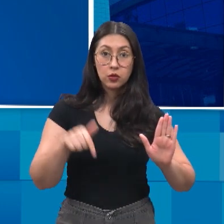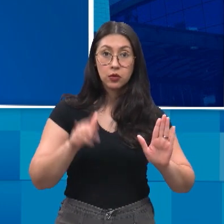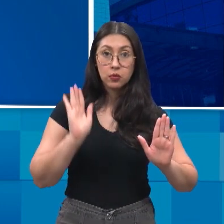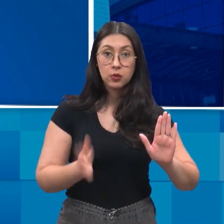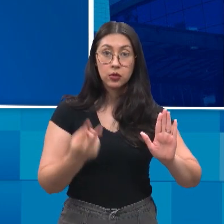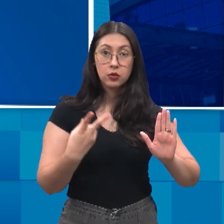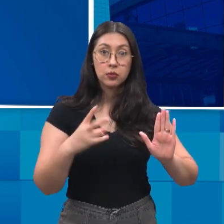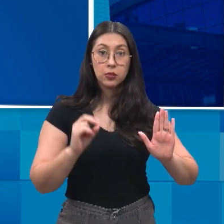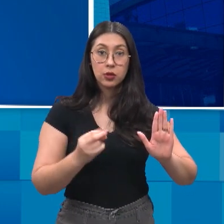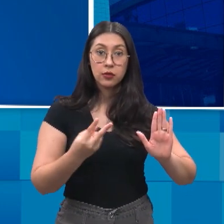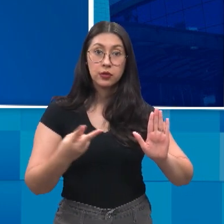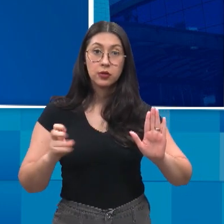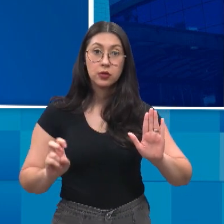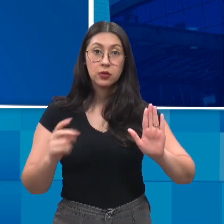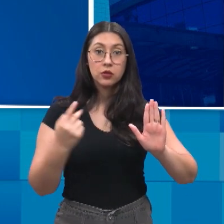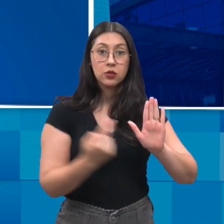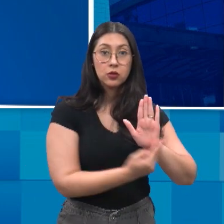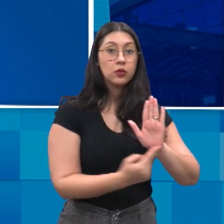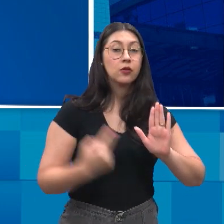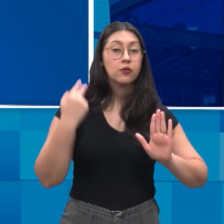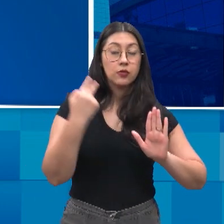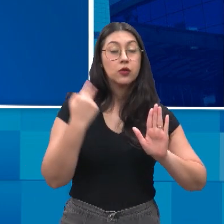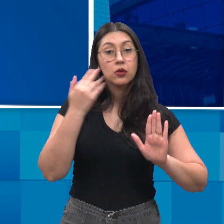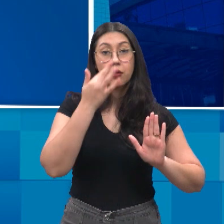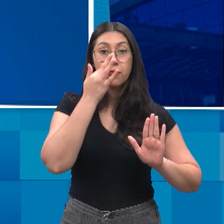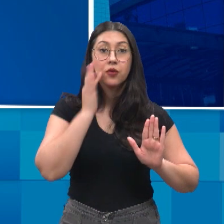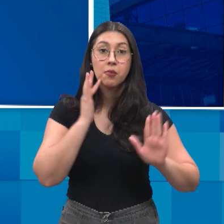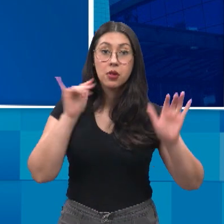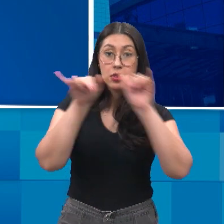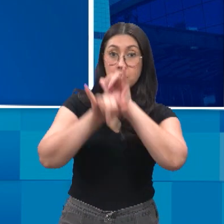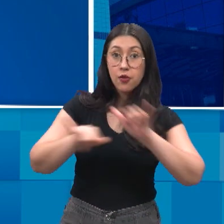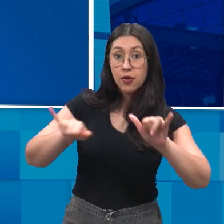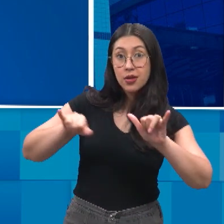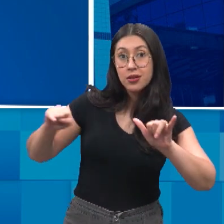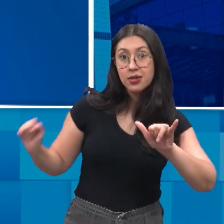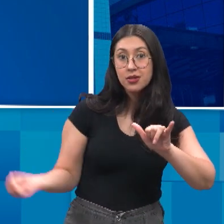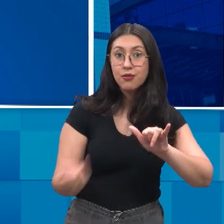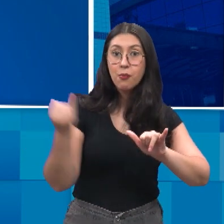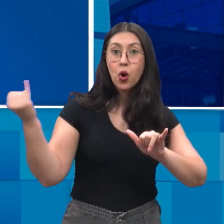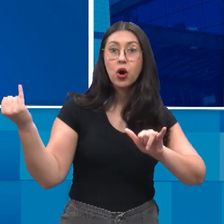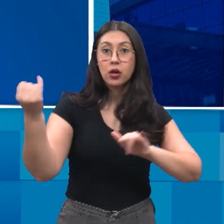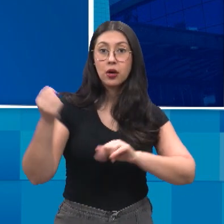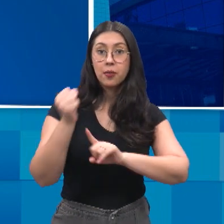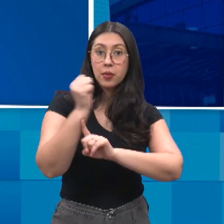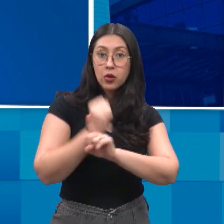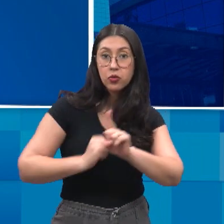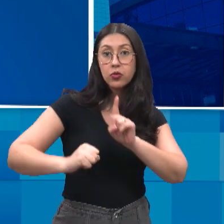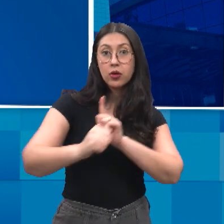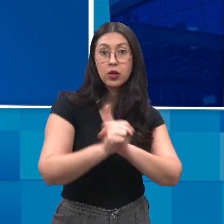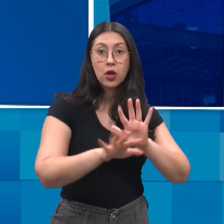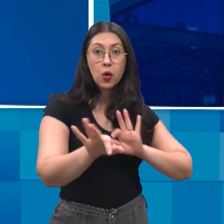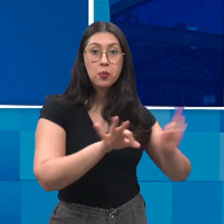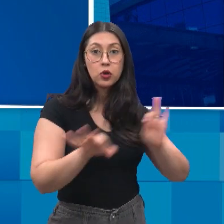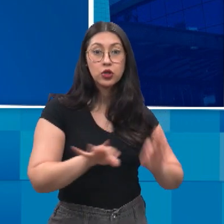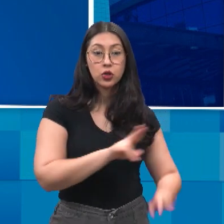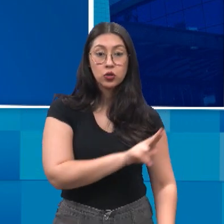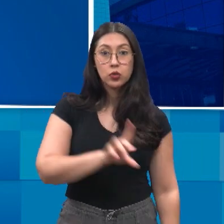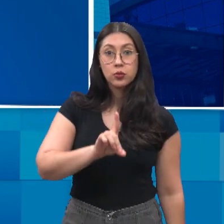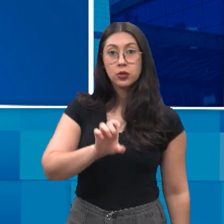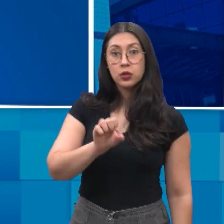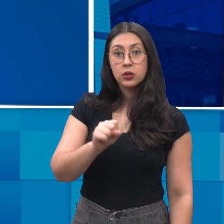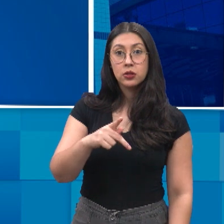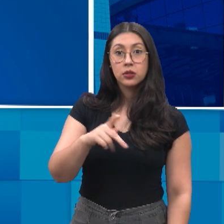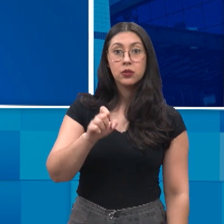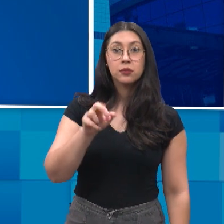2025, autoria vereador Fabião Zagueiro. Declara de utilidade pública municipal o projeto Despertar. Rito